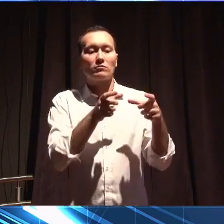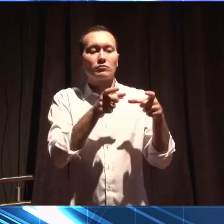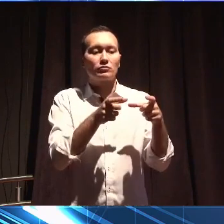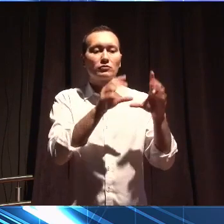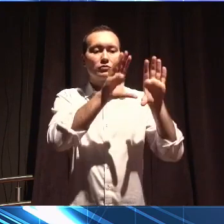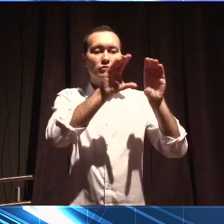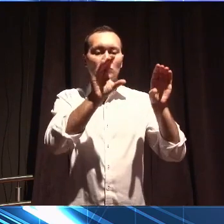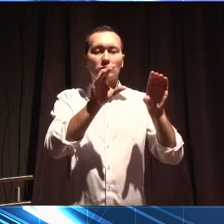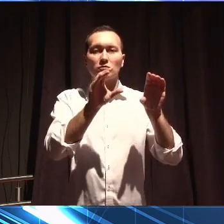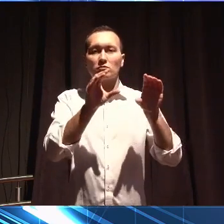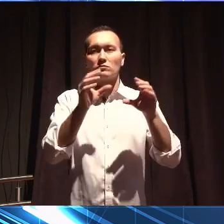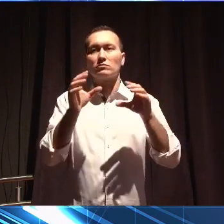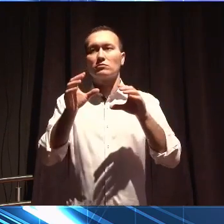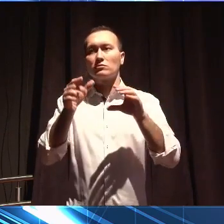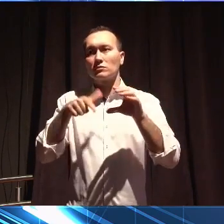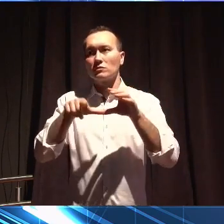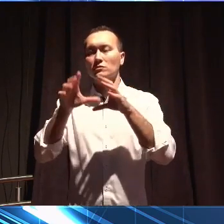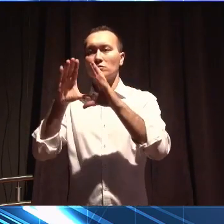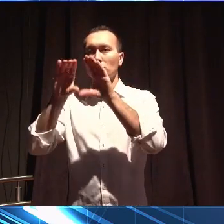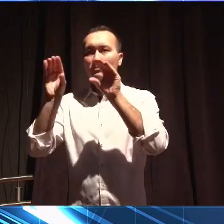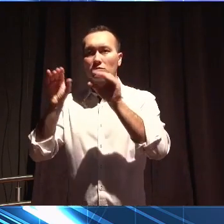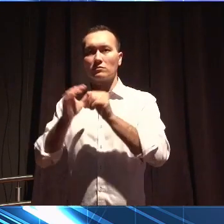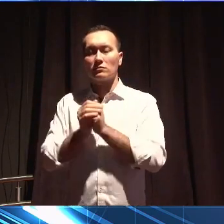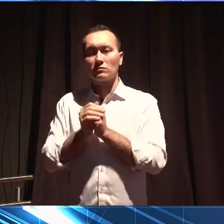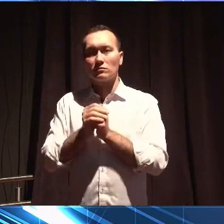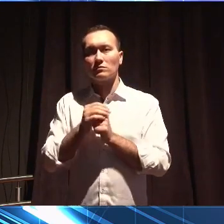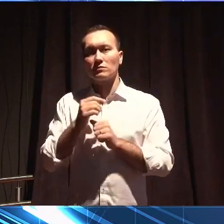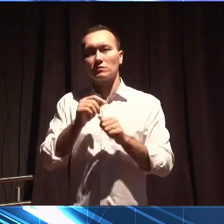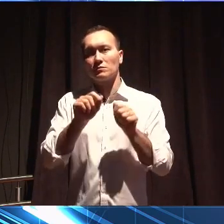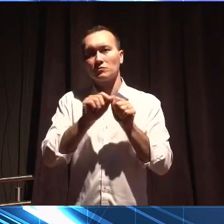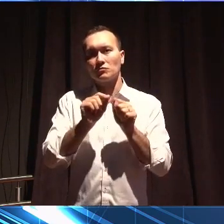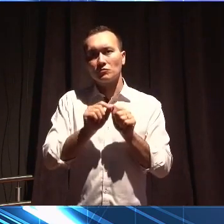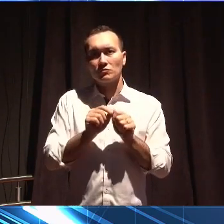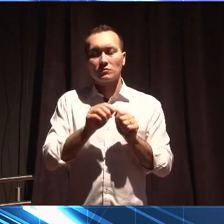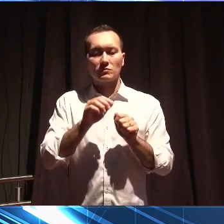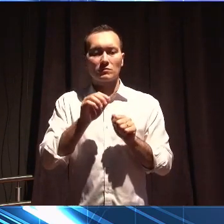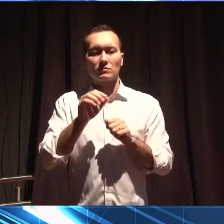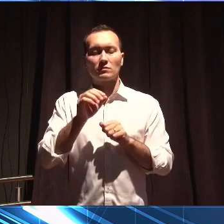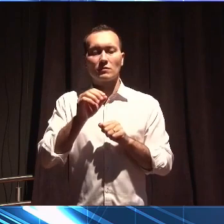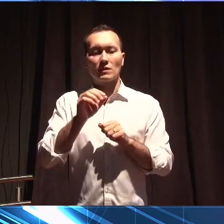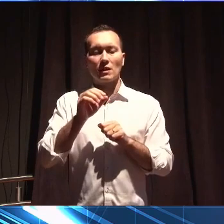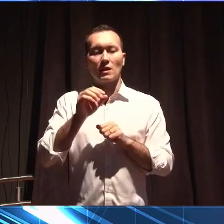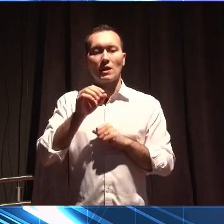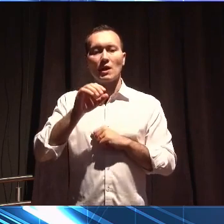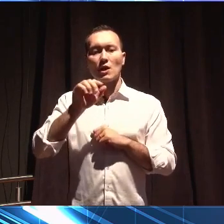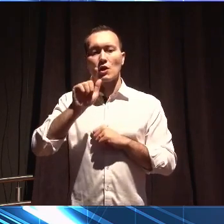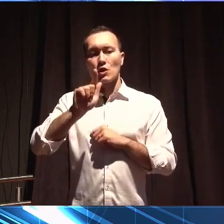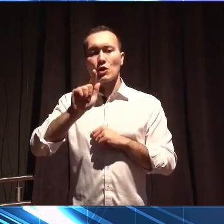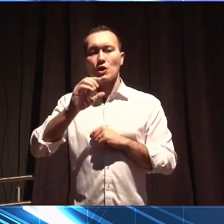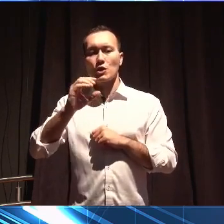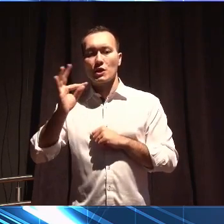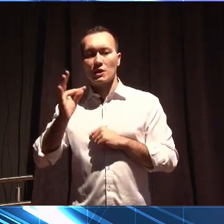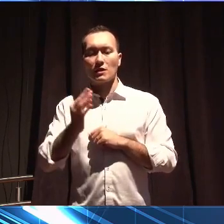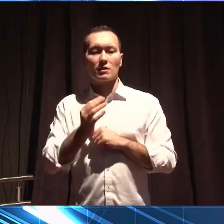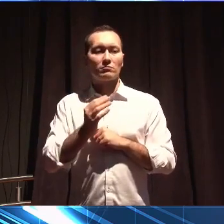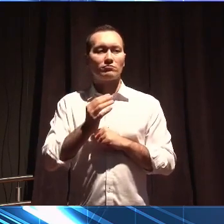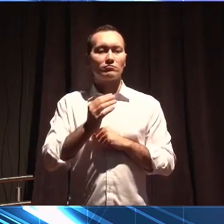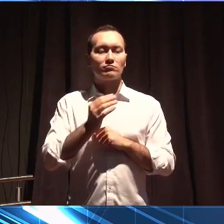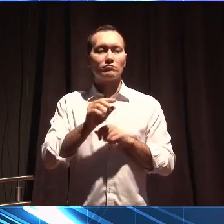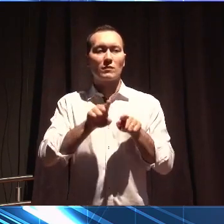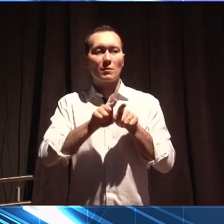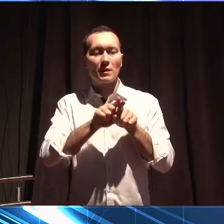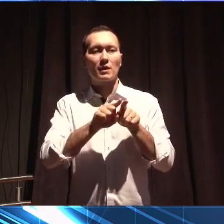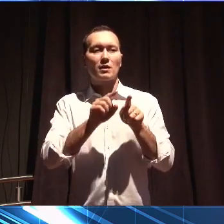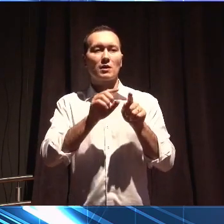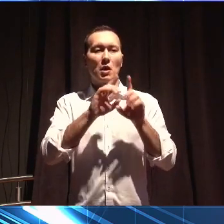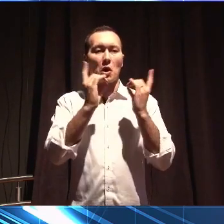eu vou criar isso na AWS, vou criar na Azure ou vou criar na GCP. Avalie o preço, compara os custos, porque isso pode ser